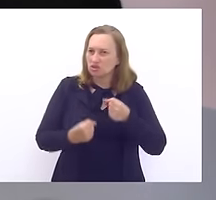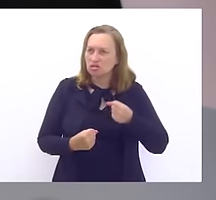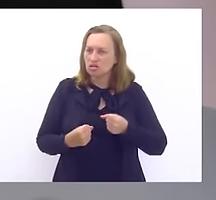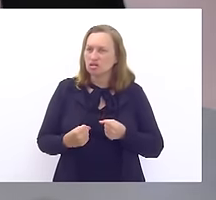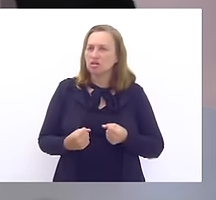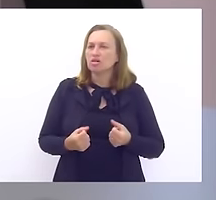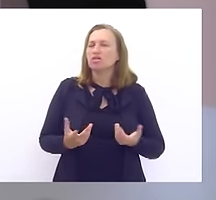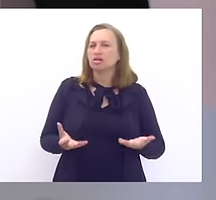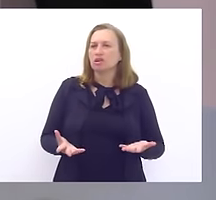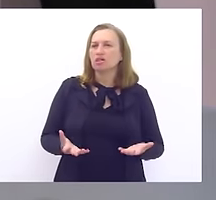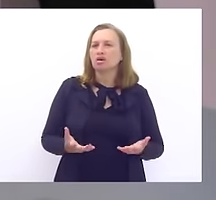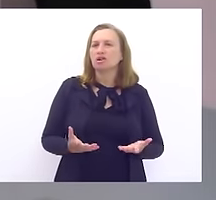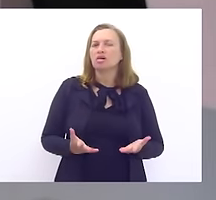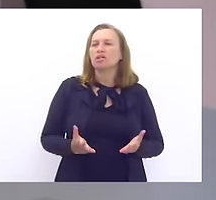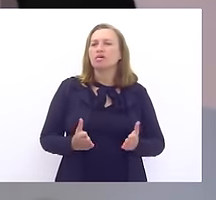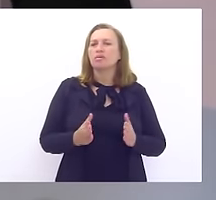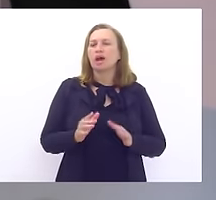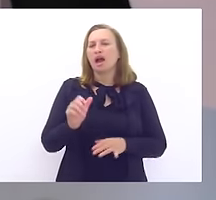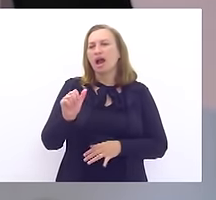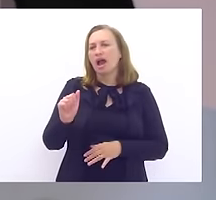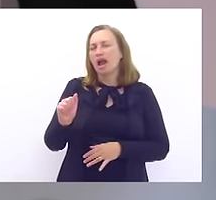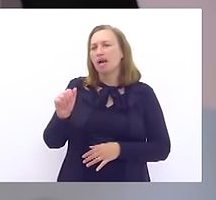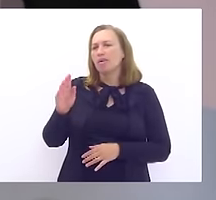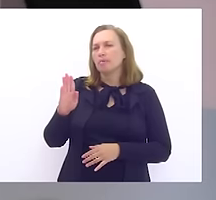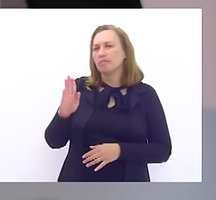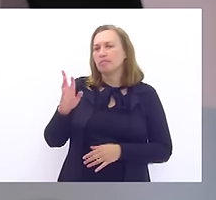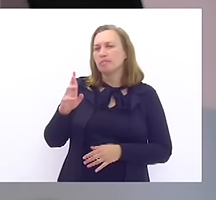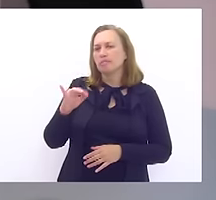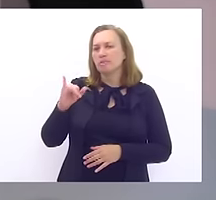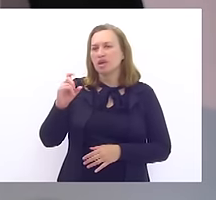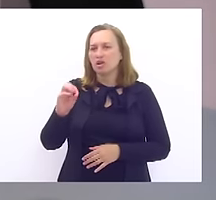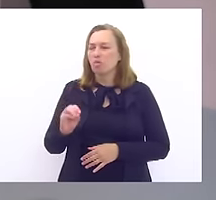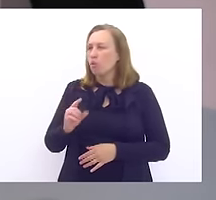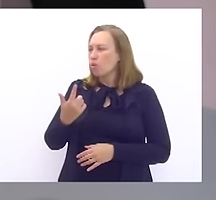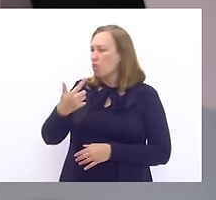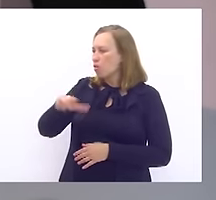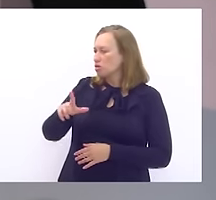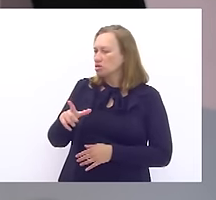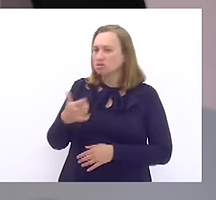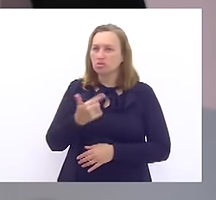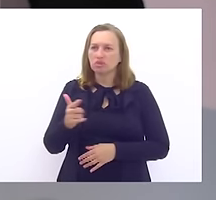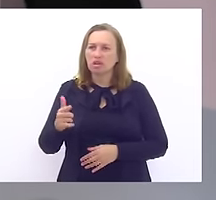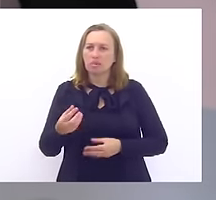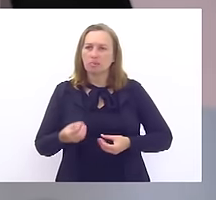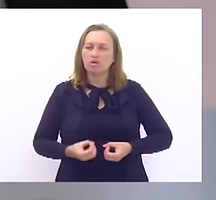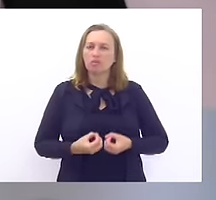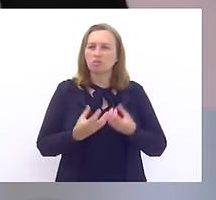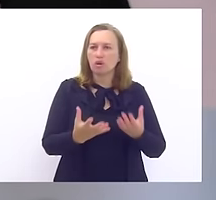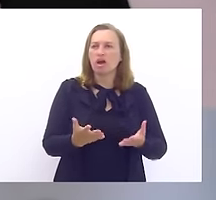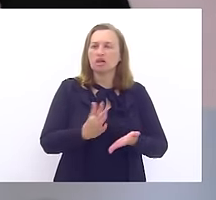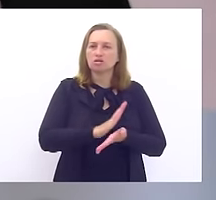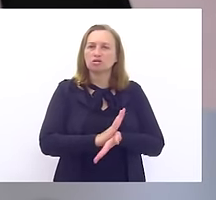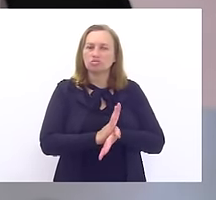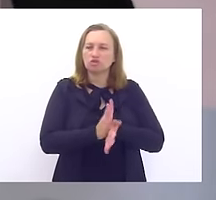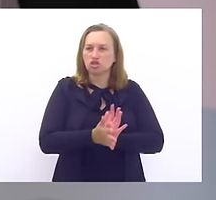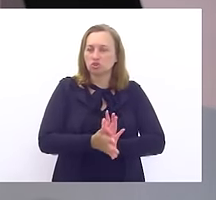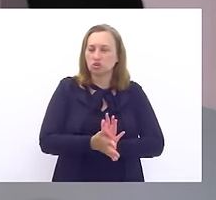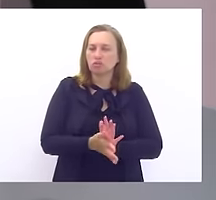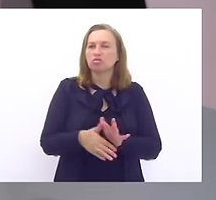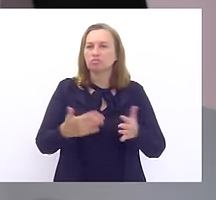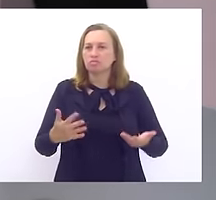fazer quando encontra esse produto aqueles que a gente não tem não tem para onde doar são destruídos é isso